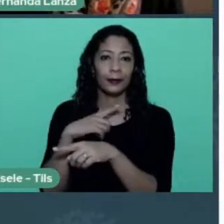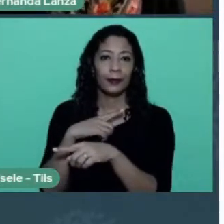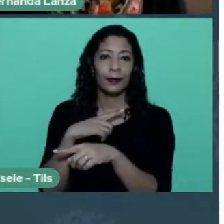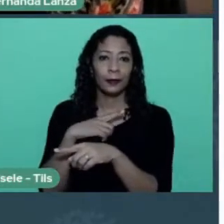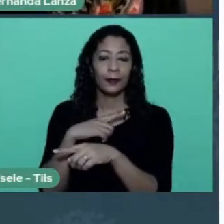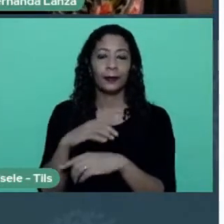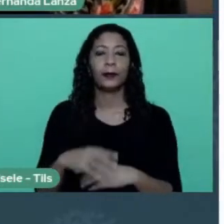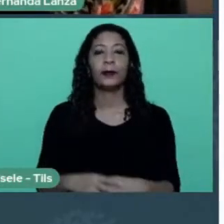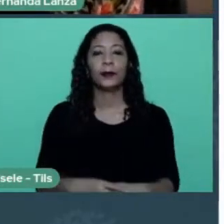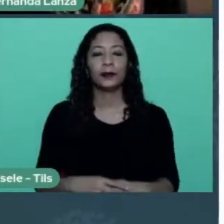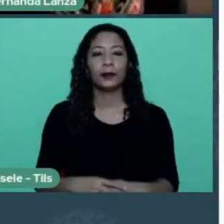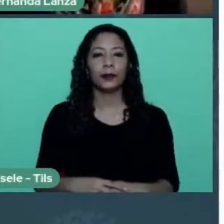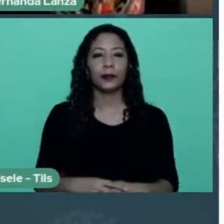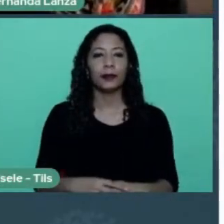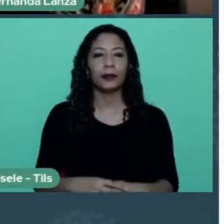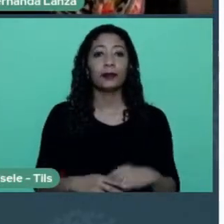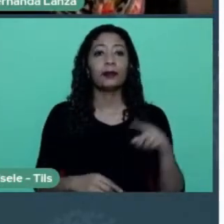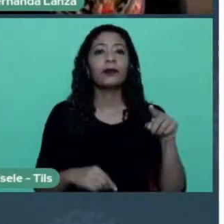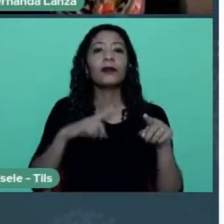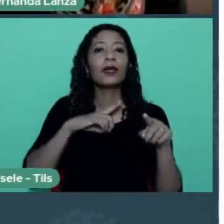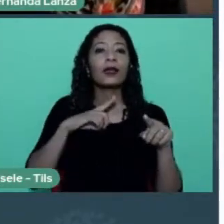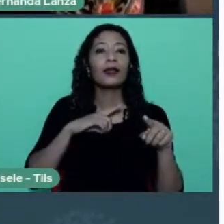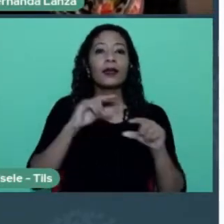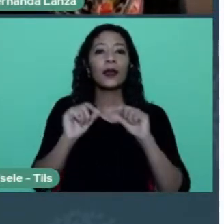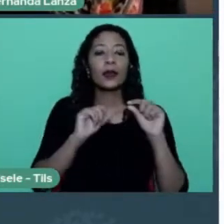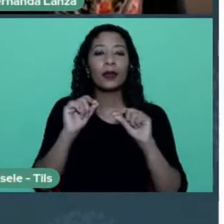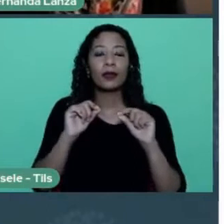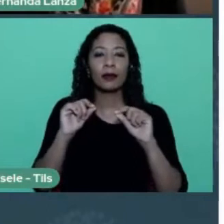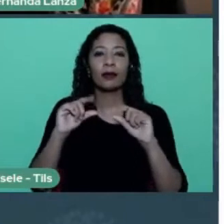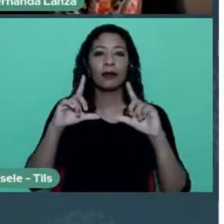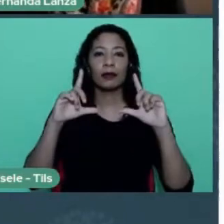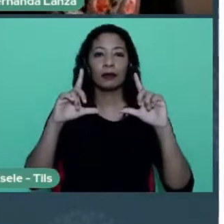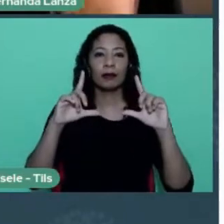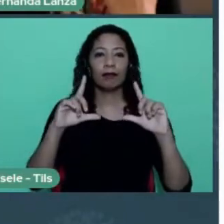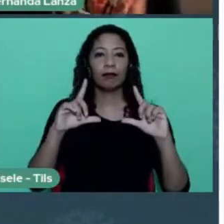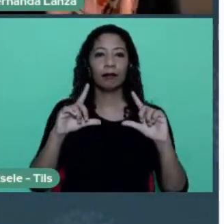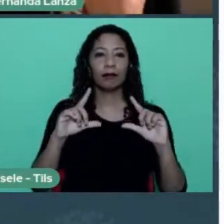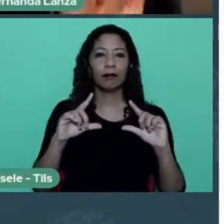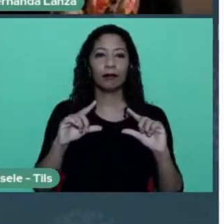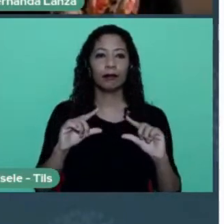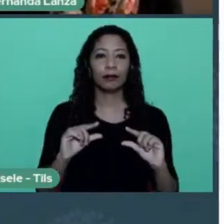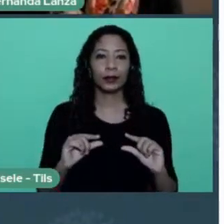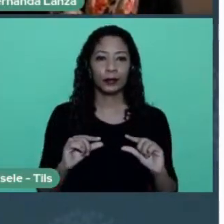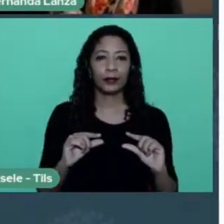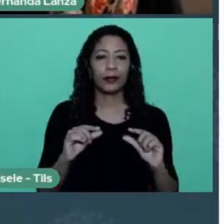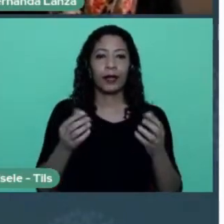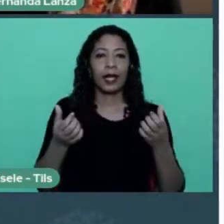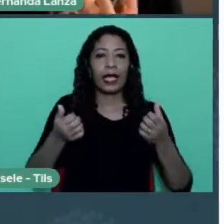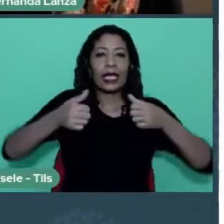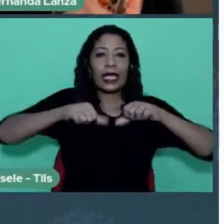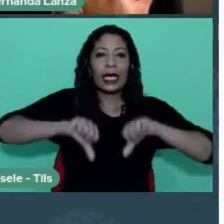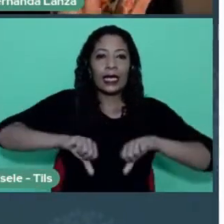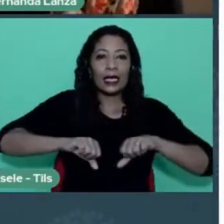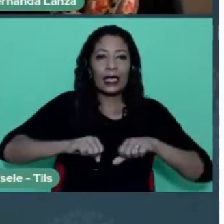o nível de atividade física, elas tiveram uma redução do número de crises, numa redução